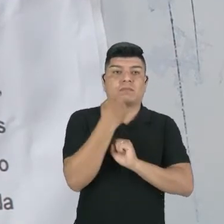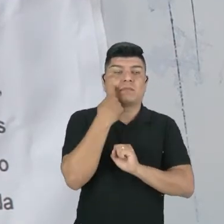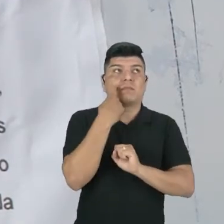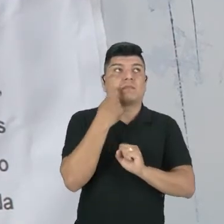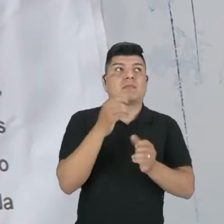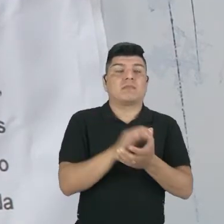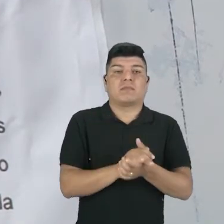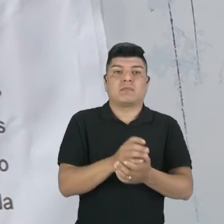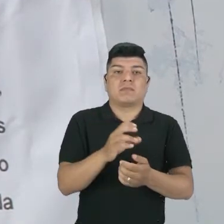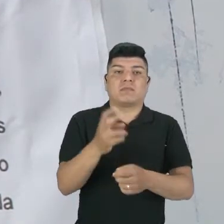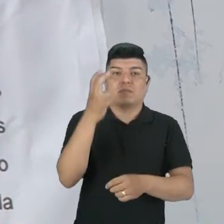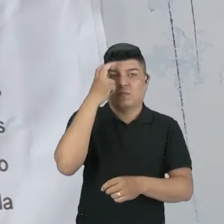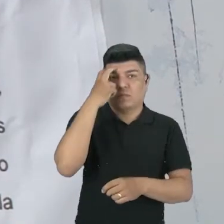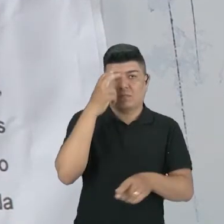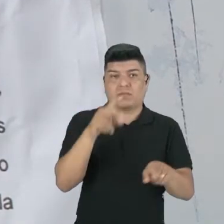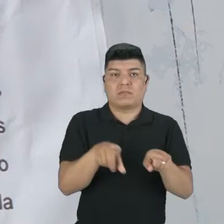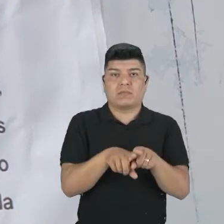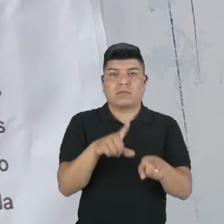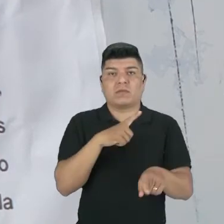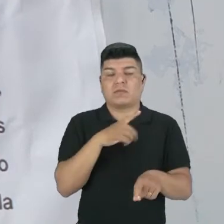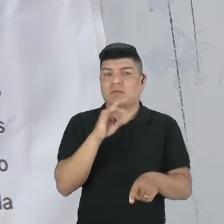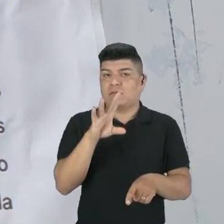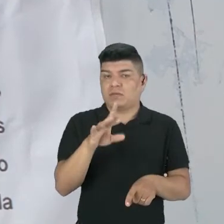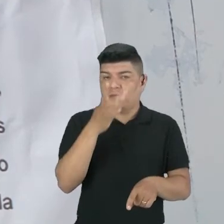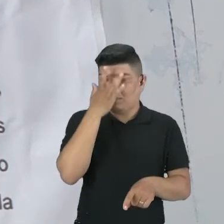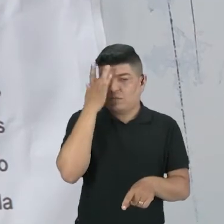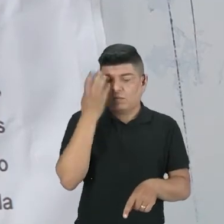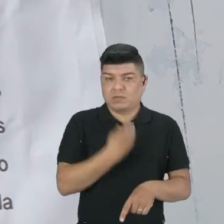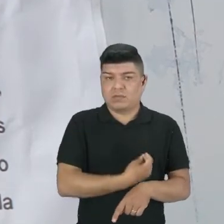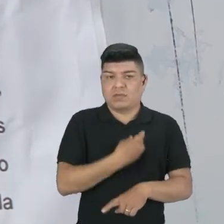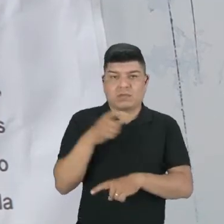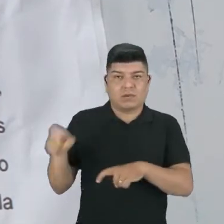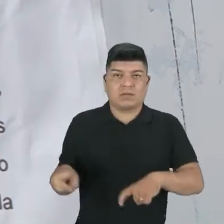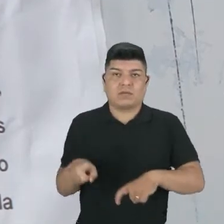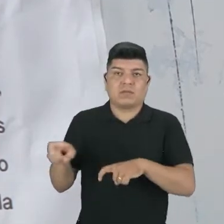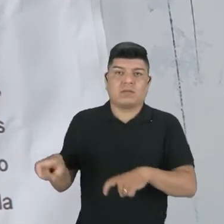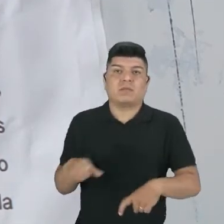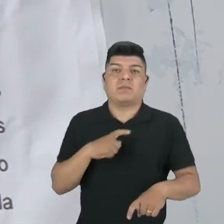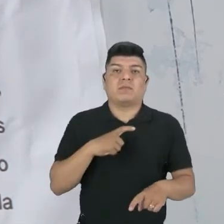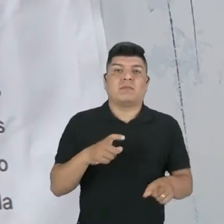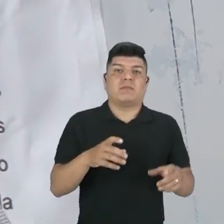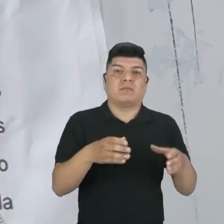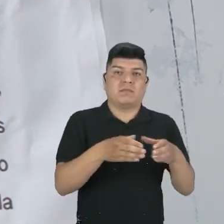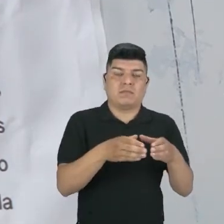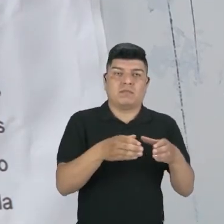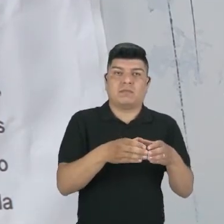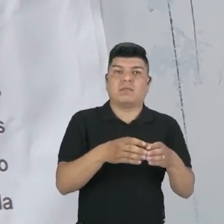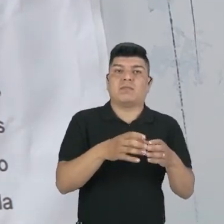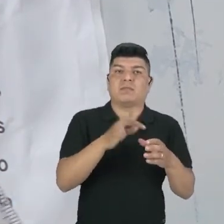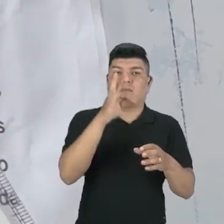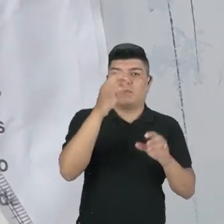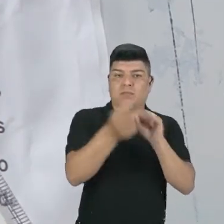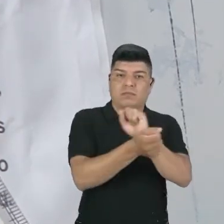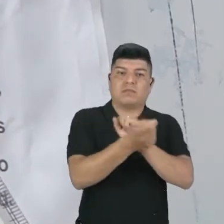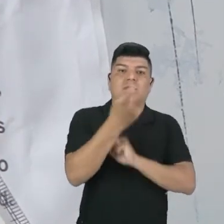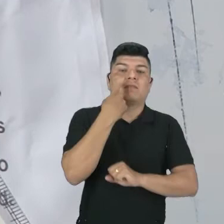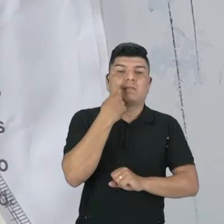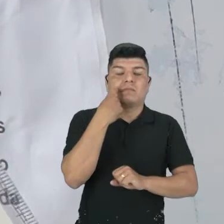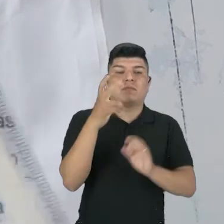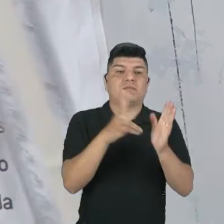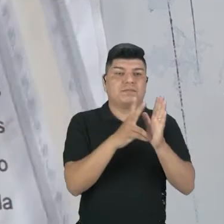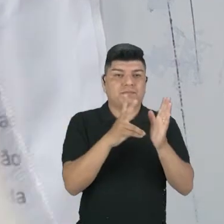diversidade cultural, tá? Não existe só as pessoas que vivem no campo, mas tem quilombos naquela região, tem indígenas